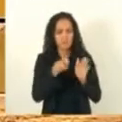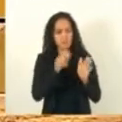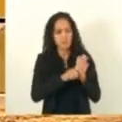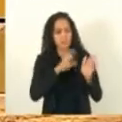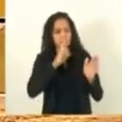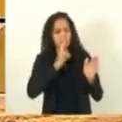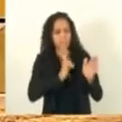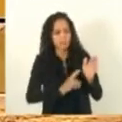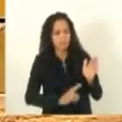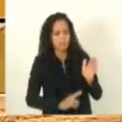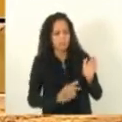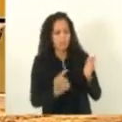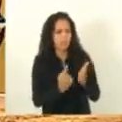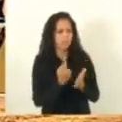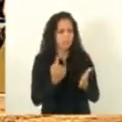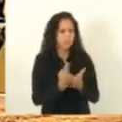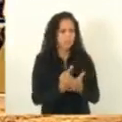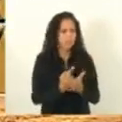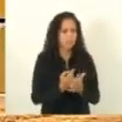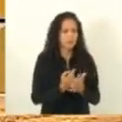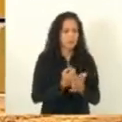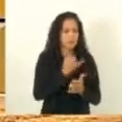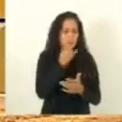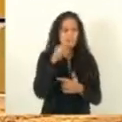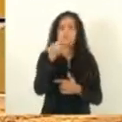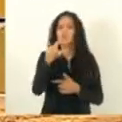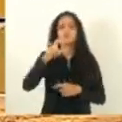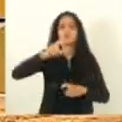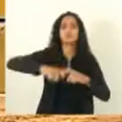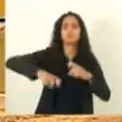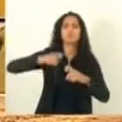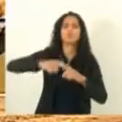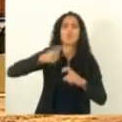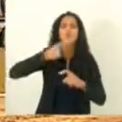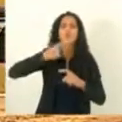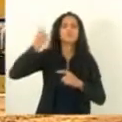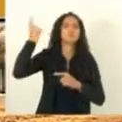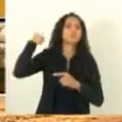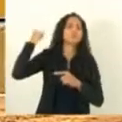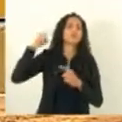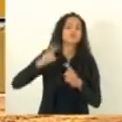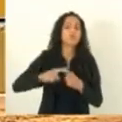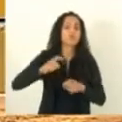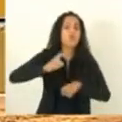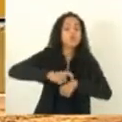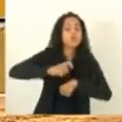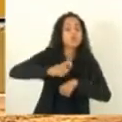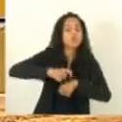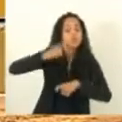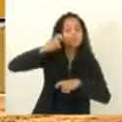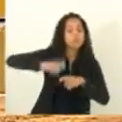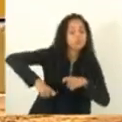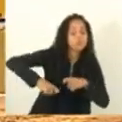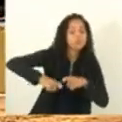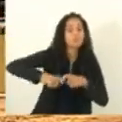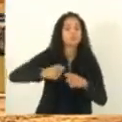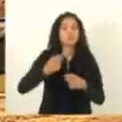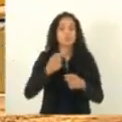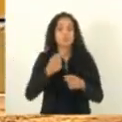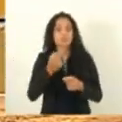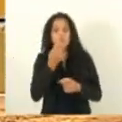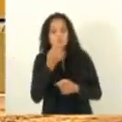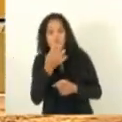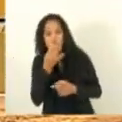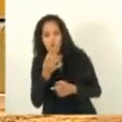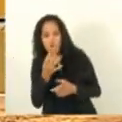com perguntas, tipo... com quem você transou a última vez, quanto tempo tem que você transou, se você usa droga, se você